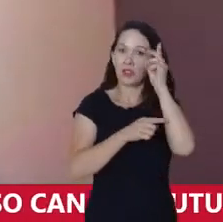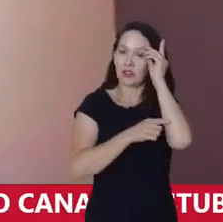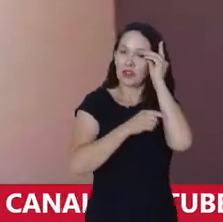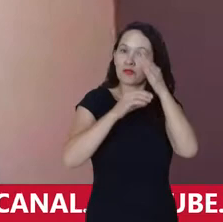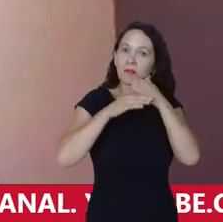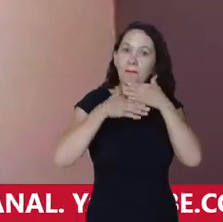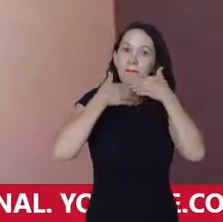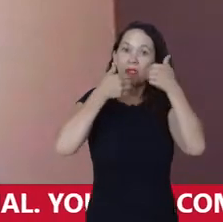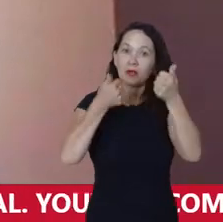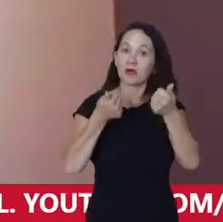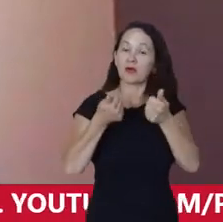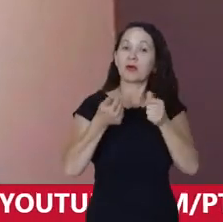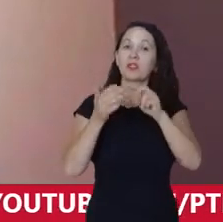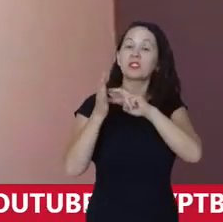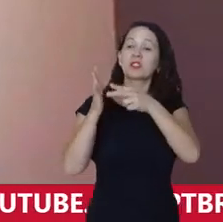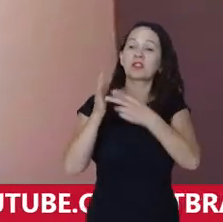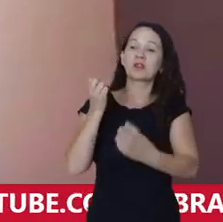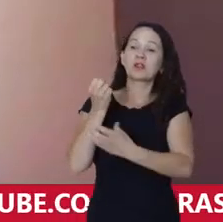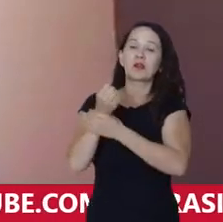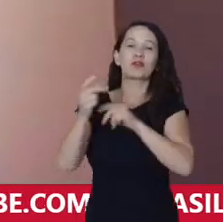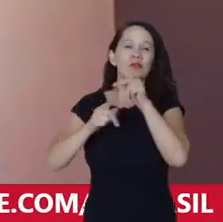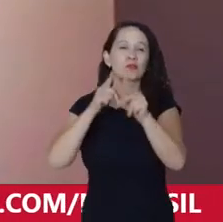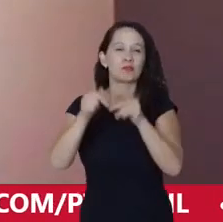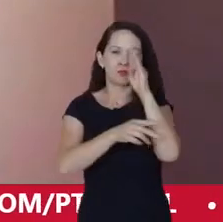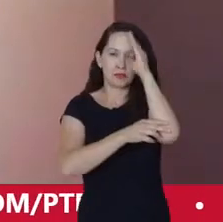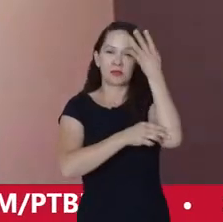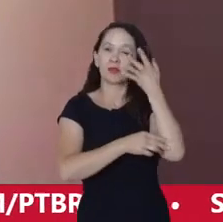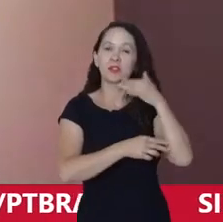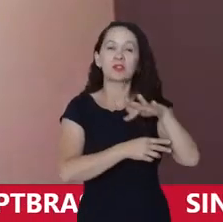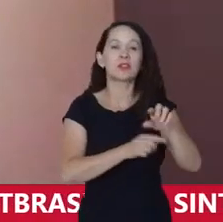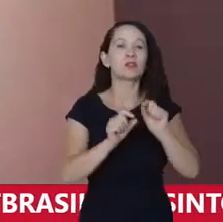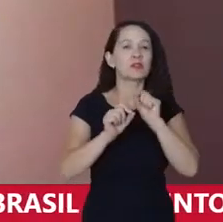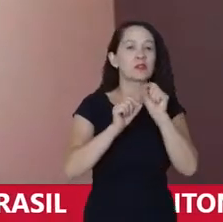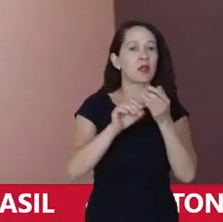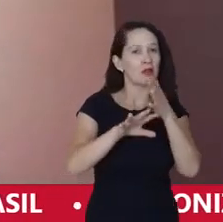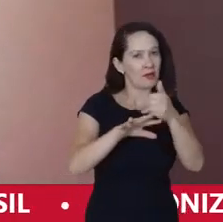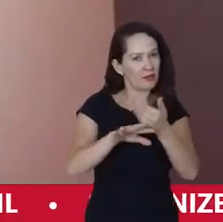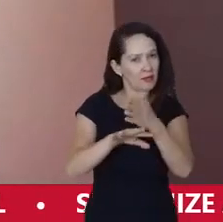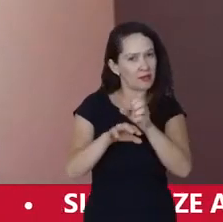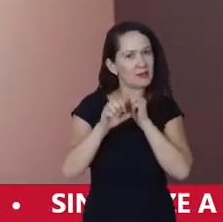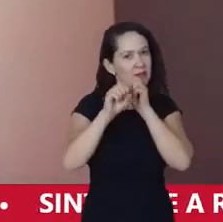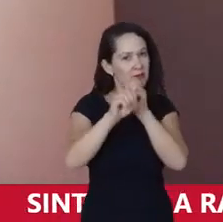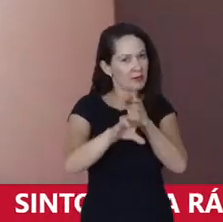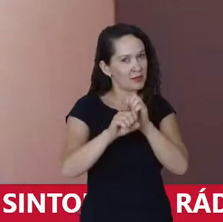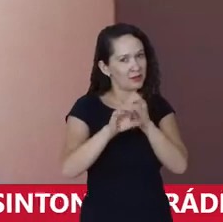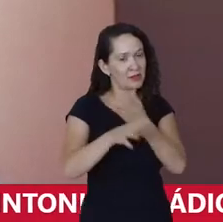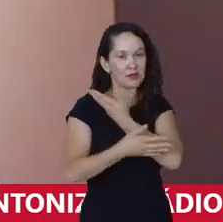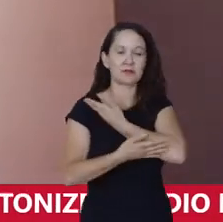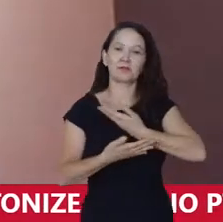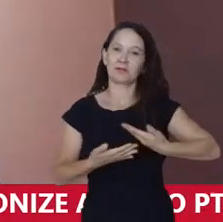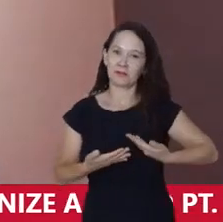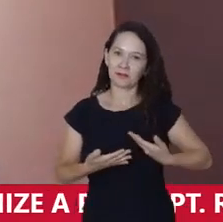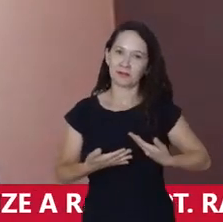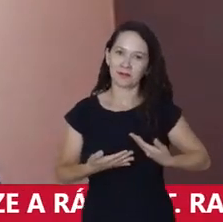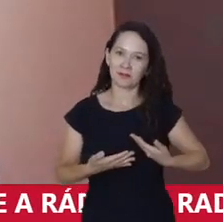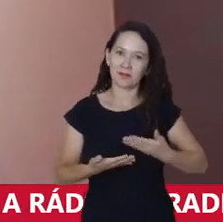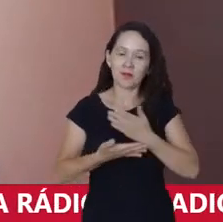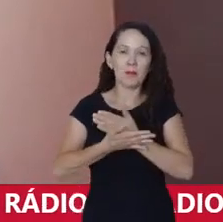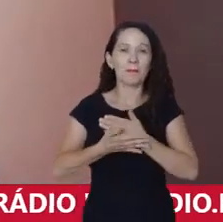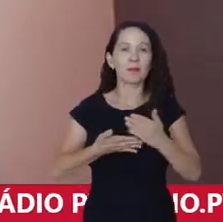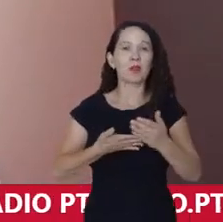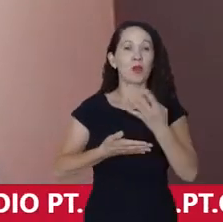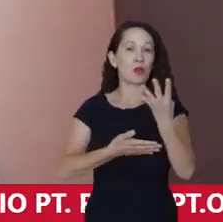sentido de garantir a toda a população e principalmente às crianças o acesso à educação pública, né, a partir